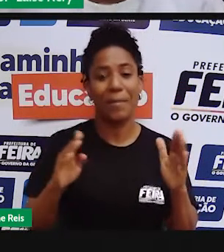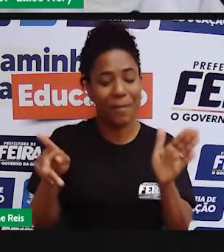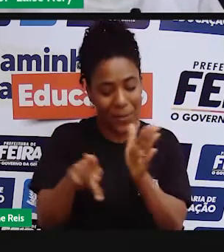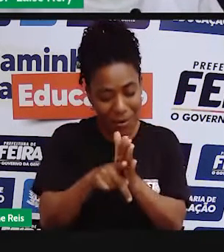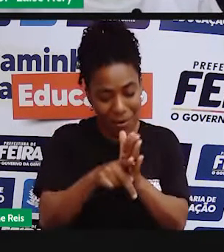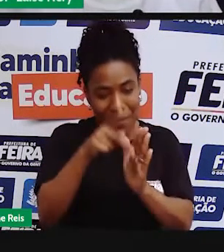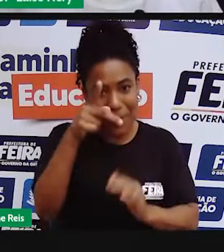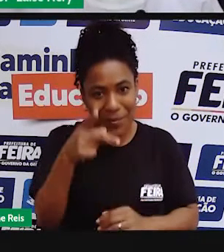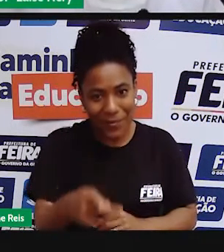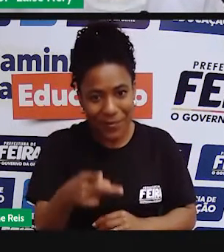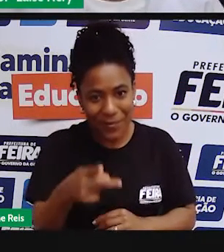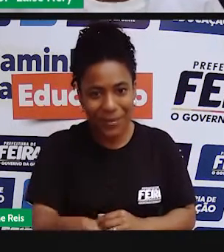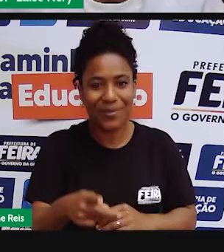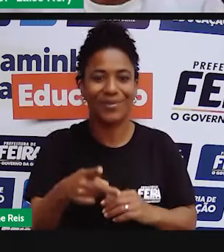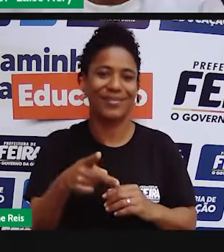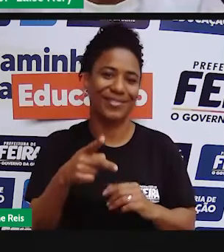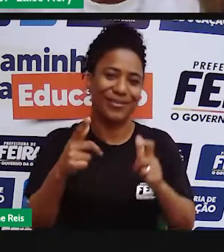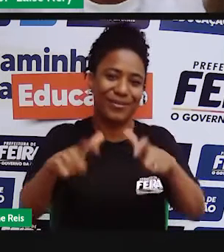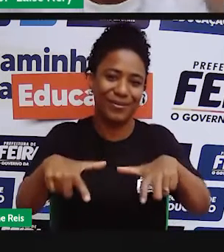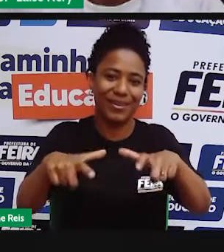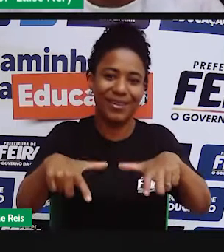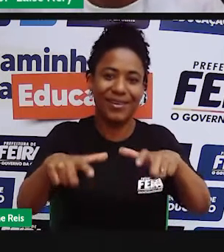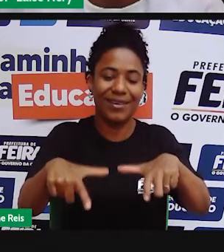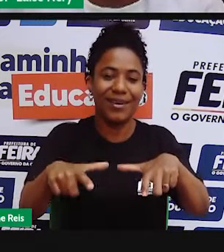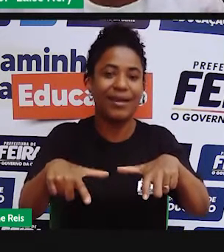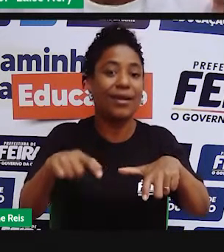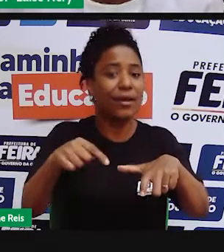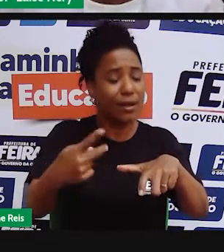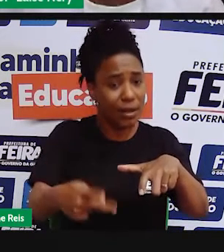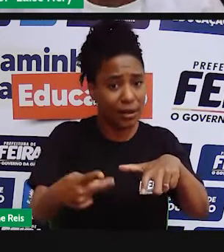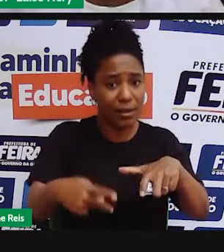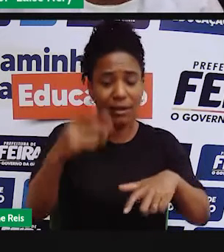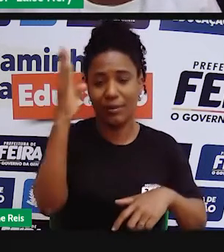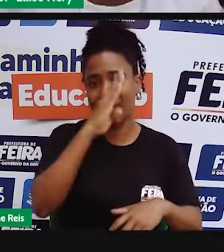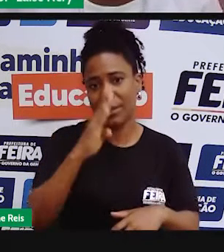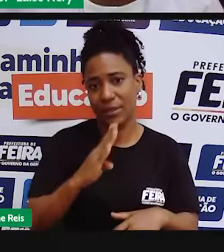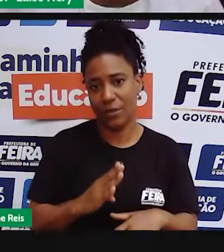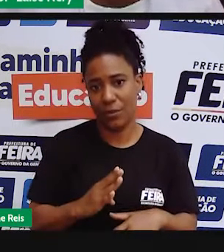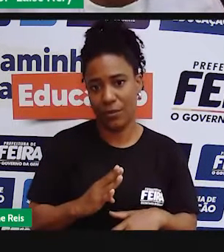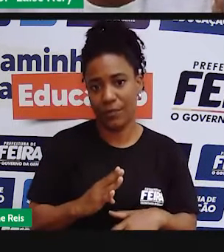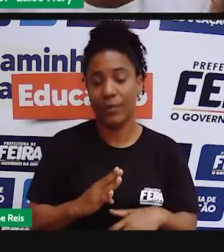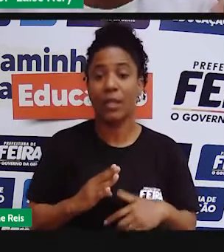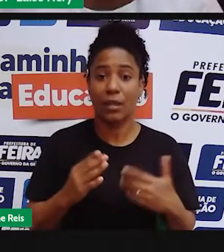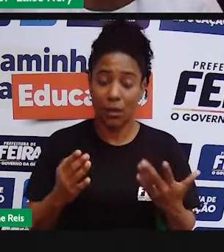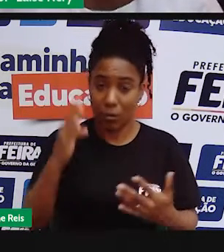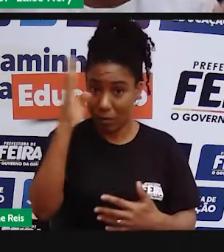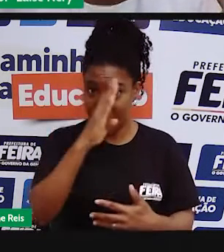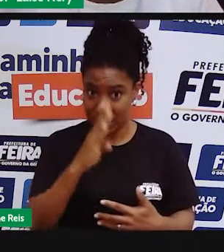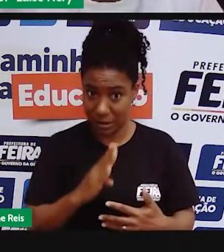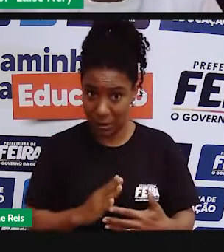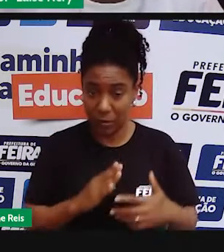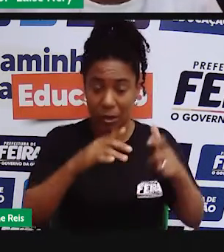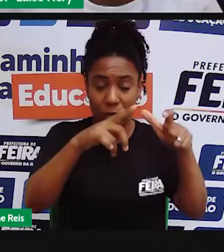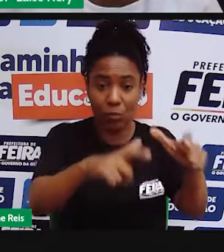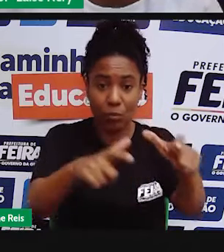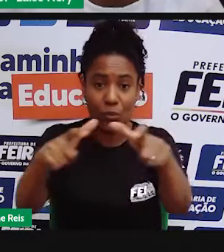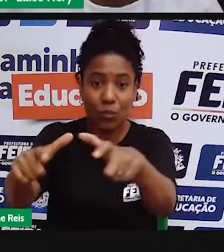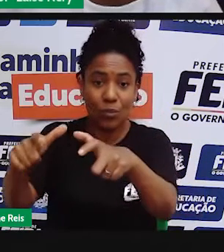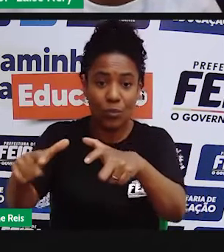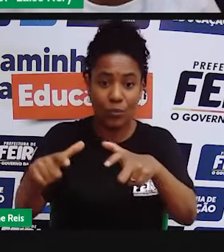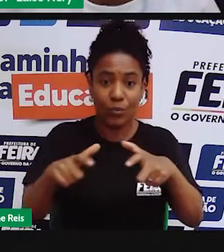têm o seu habitat, ou seja, são naturais de algum dos biomas existentes no